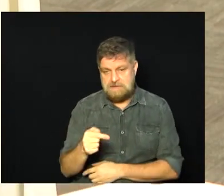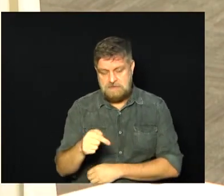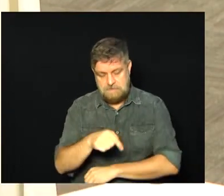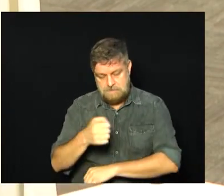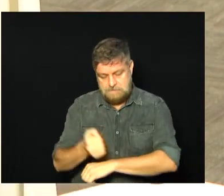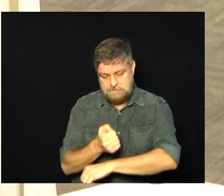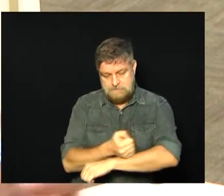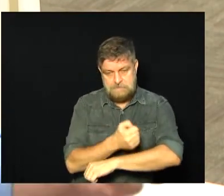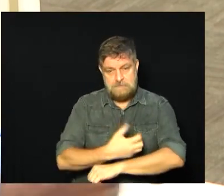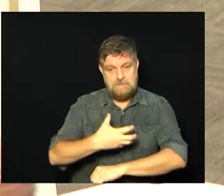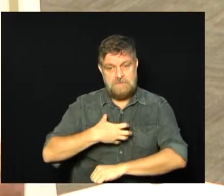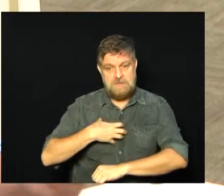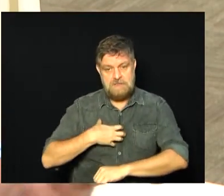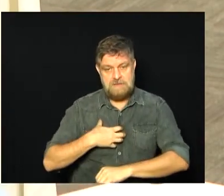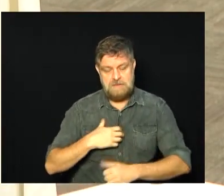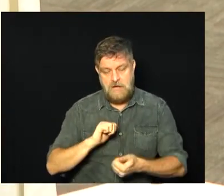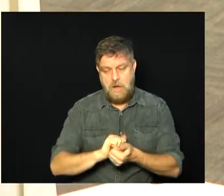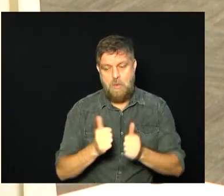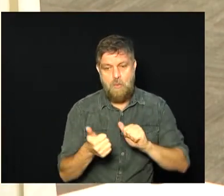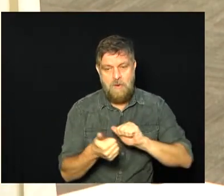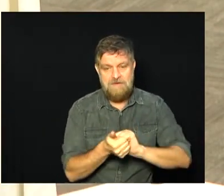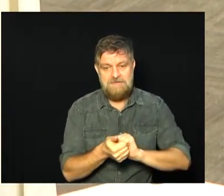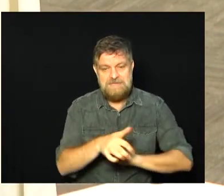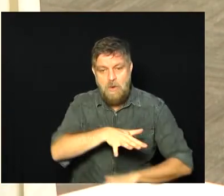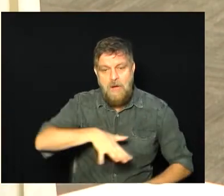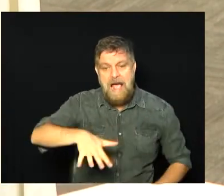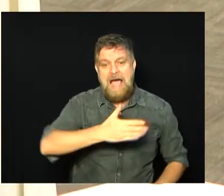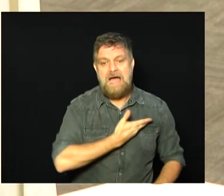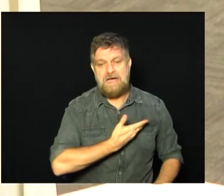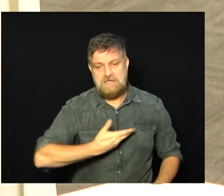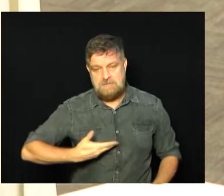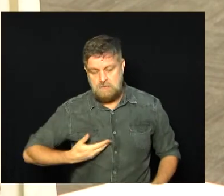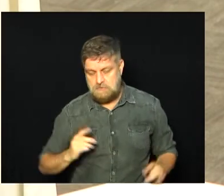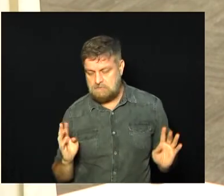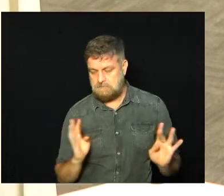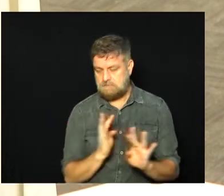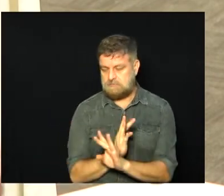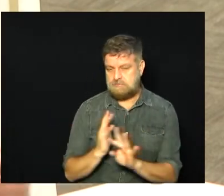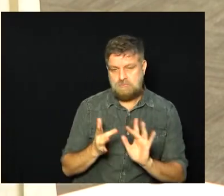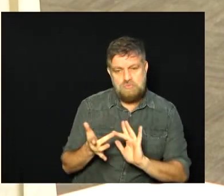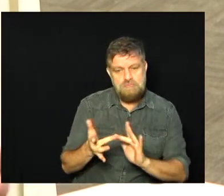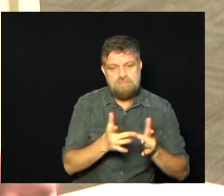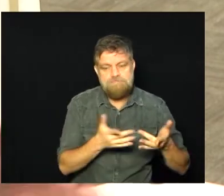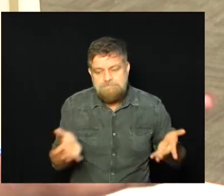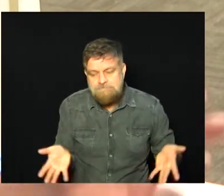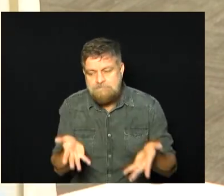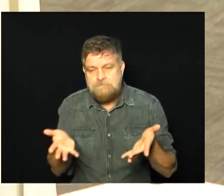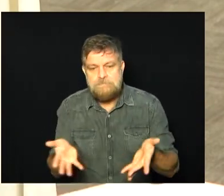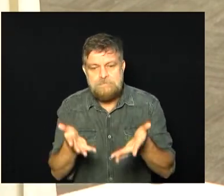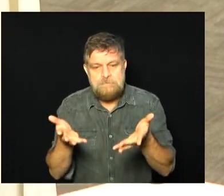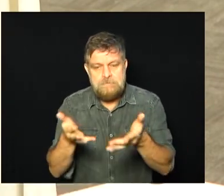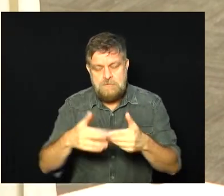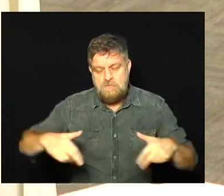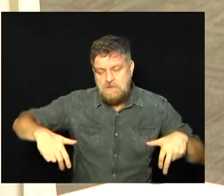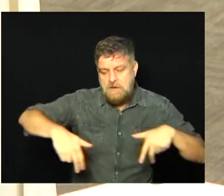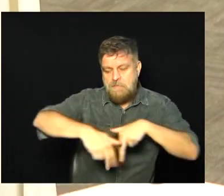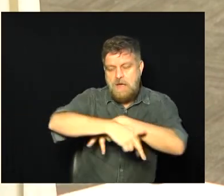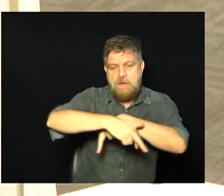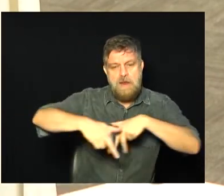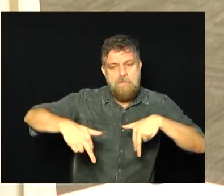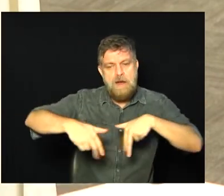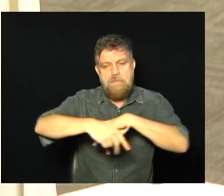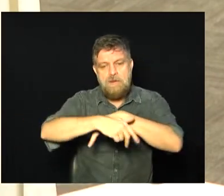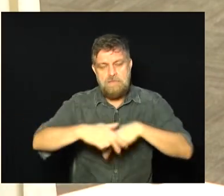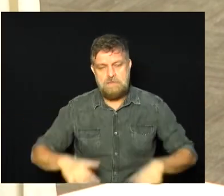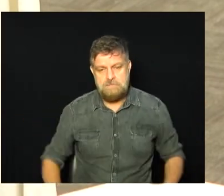como algo de requalificação dos espaços urbanos, de estimular a convivência, o convívio das pessoas nesses locais.